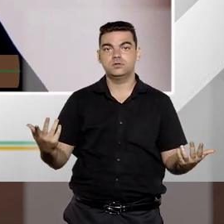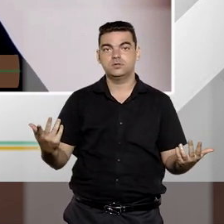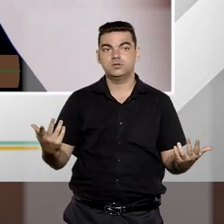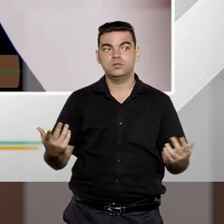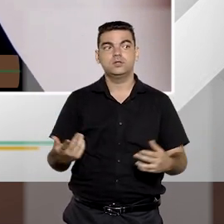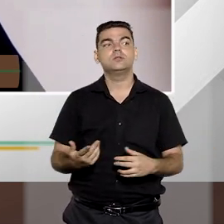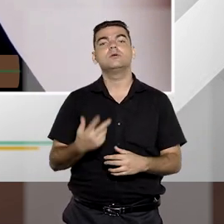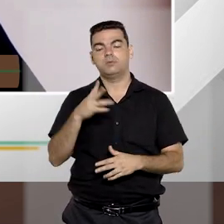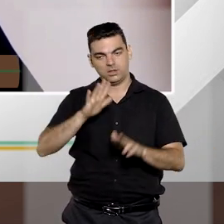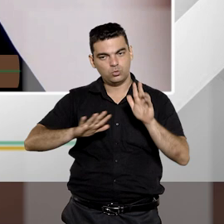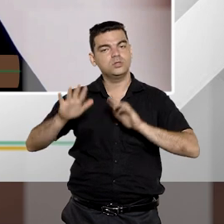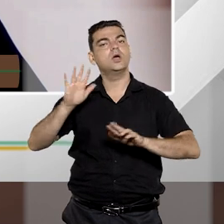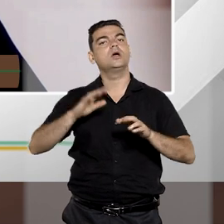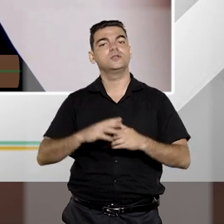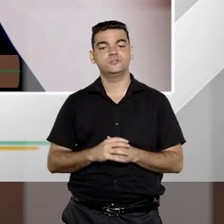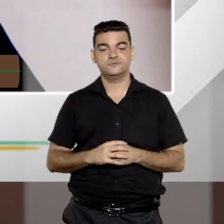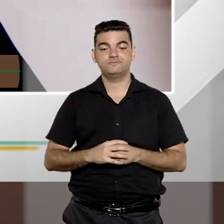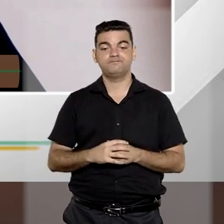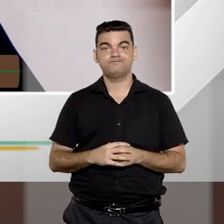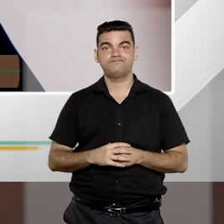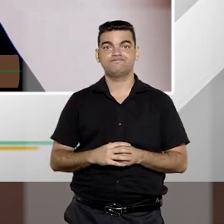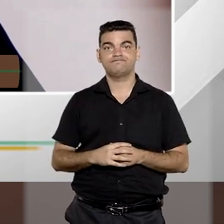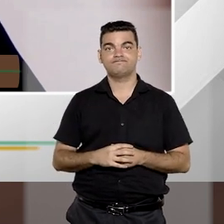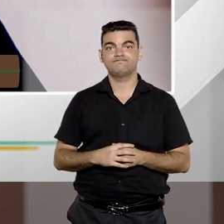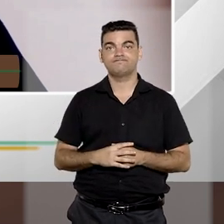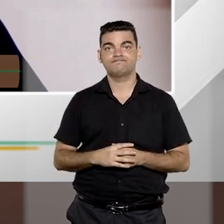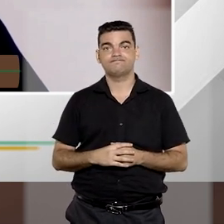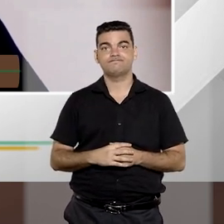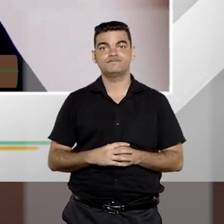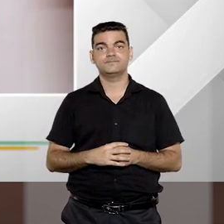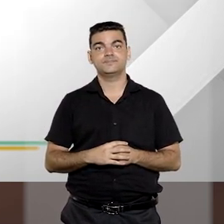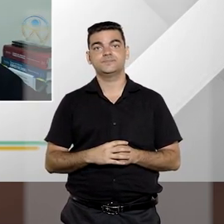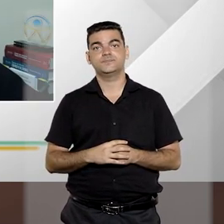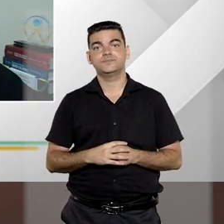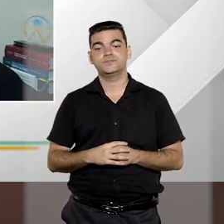olhar para tomar o maior cuidado para não serem multadas novamente.